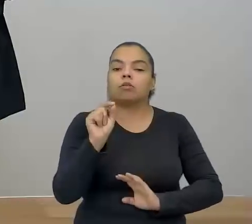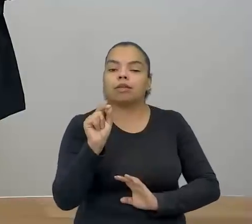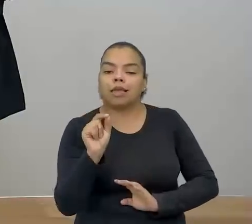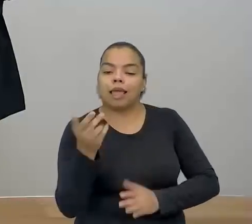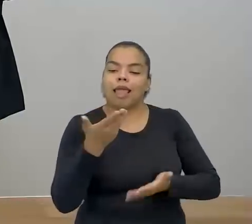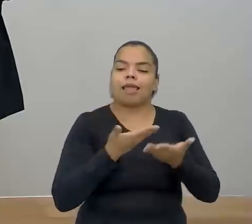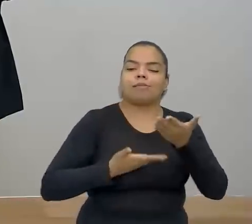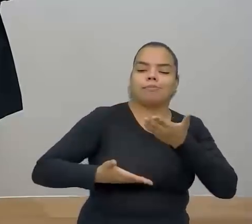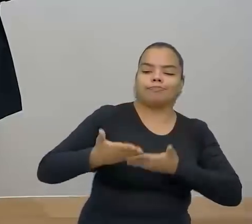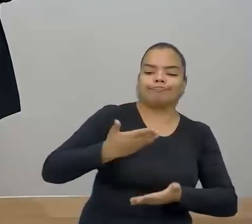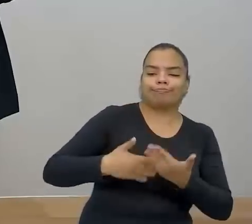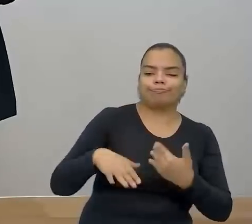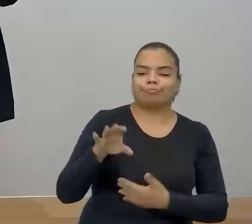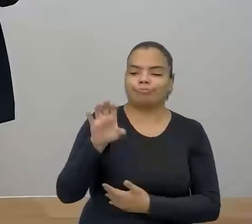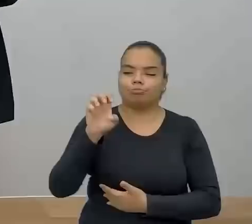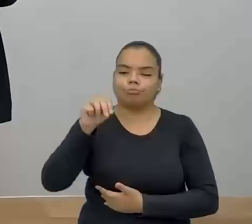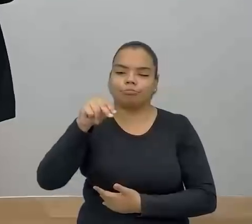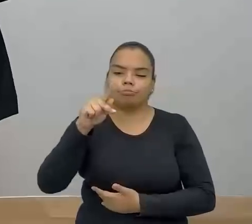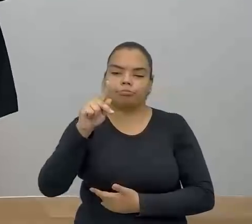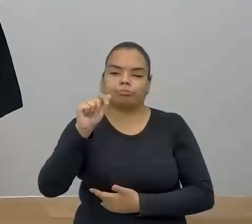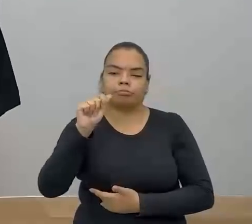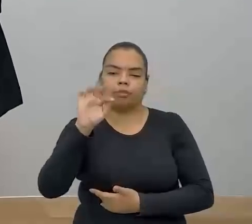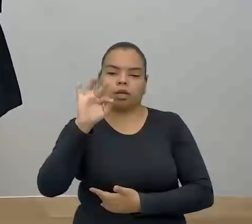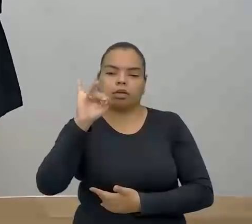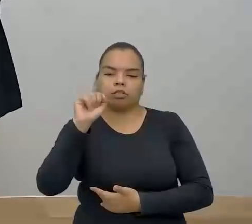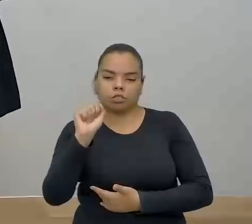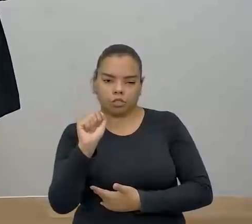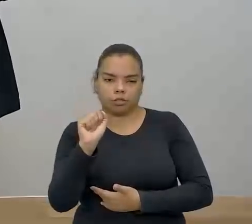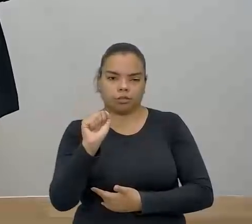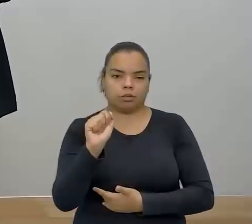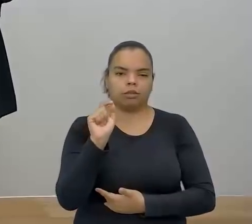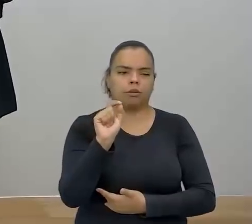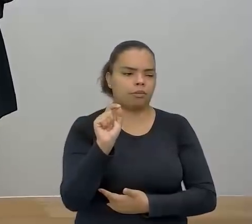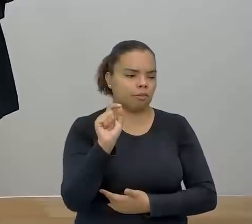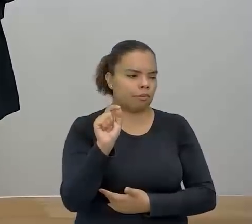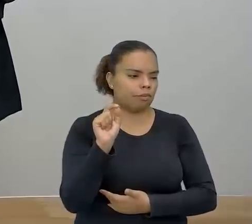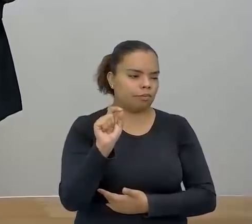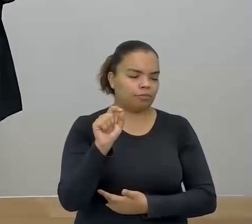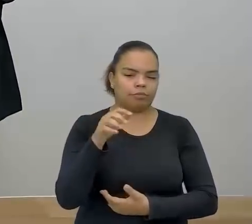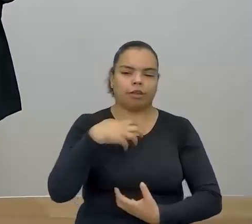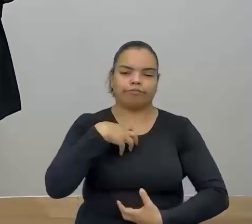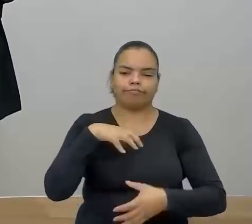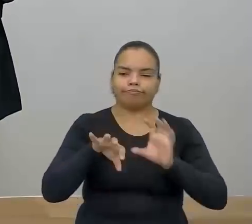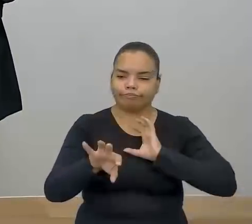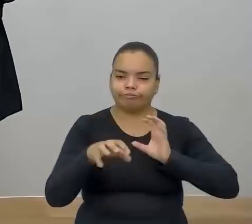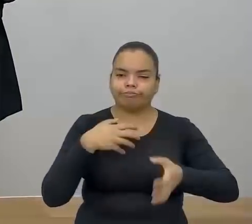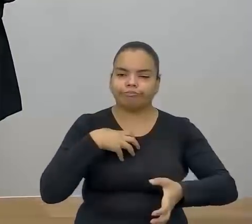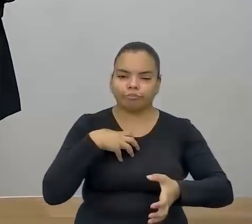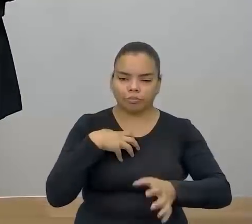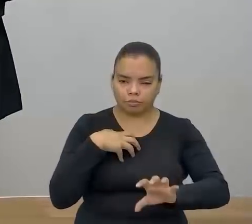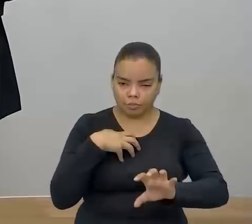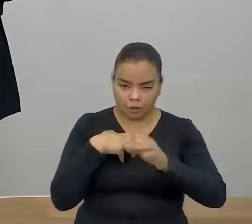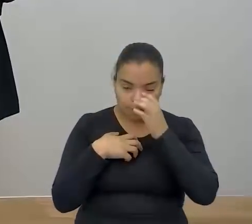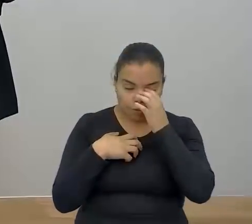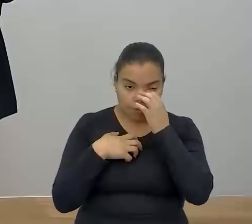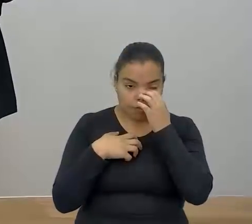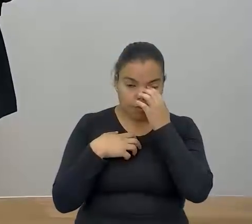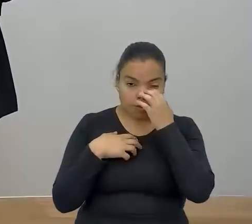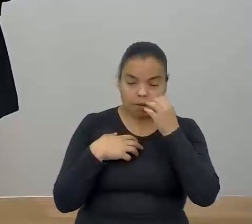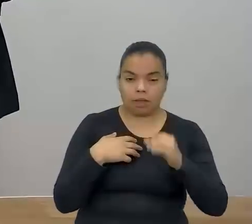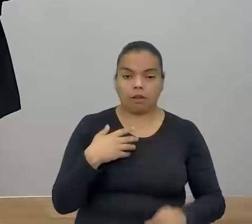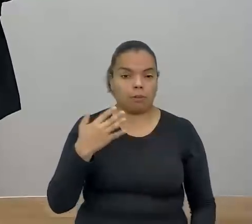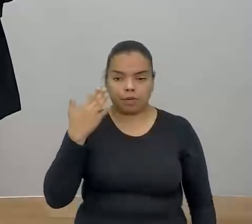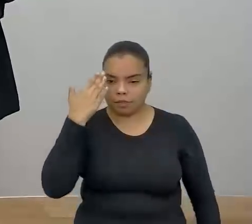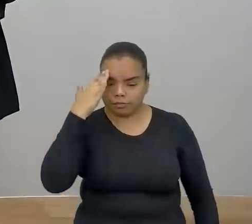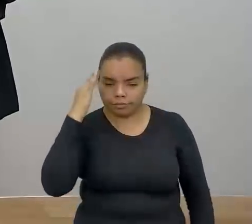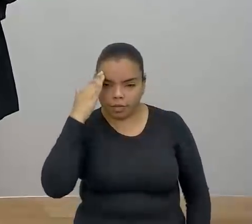habilidade de empatia, né? Então, eu não preciso ser a Débora para entender o que a Débora está sentindo ou visualizando, mas